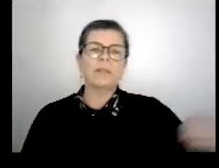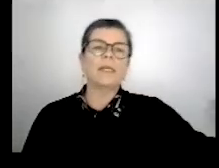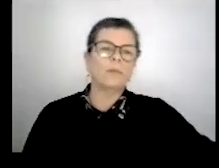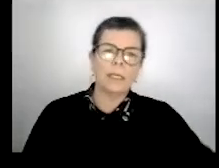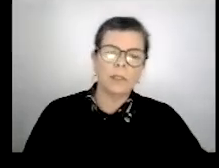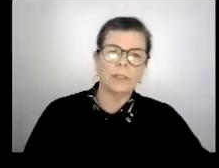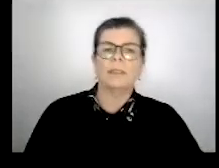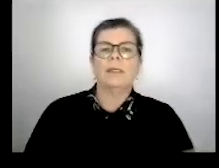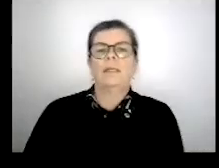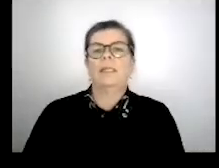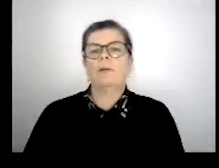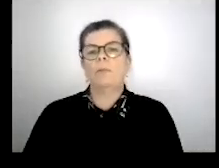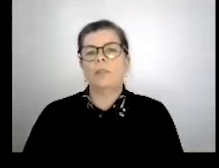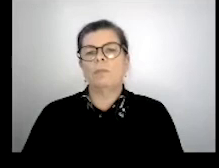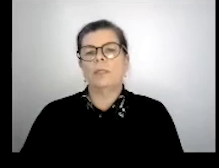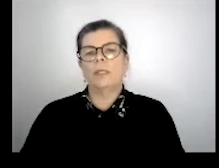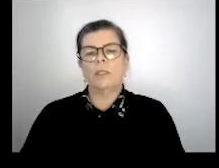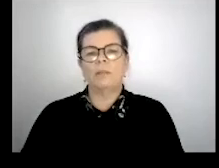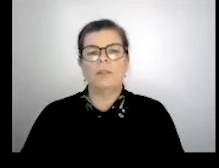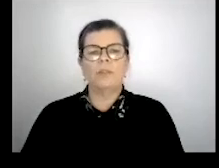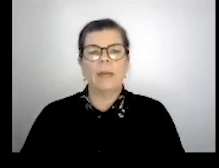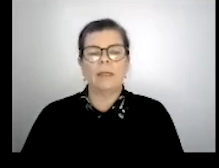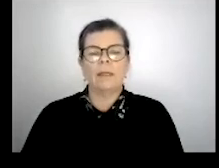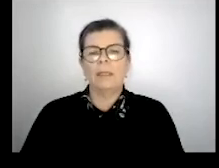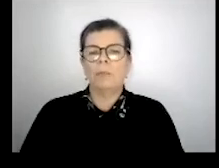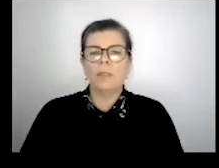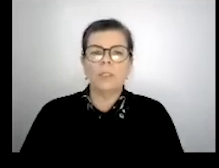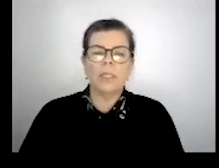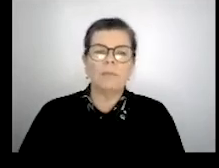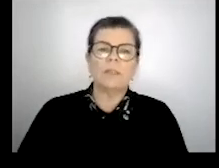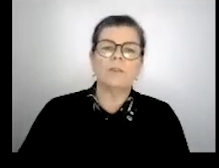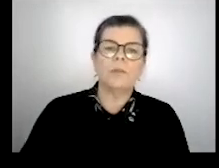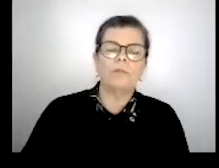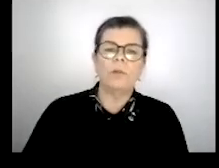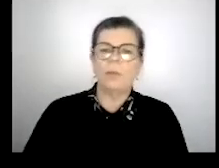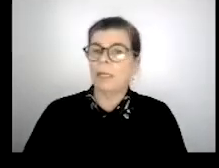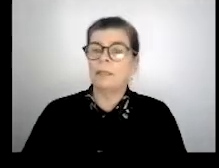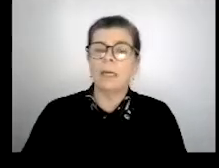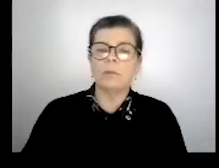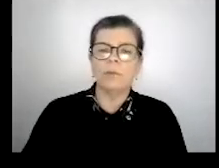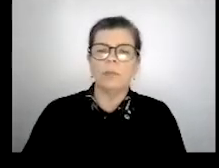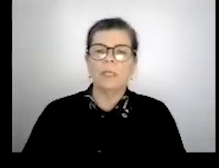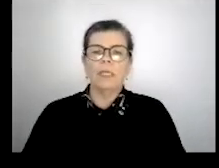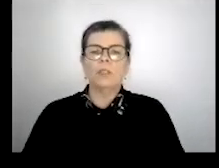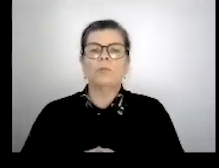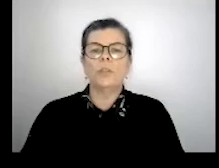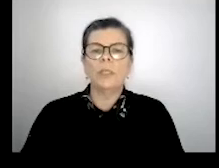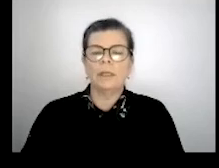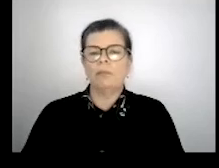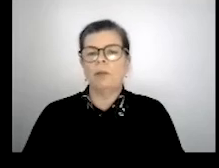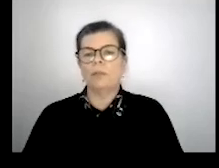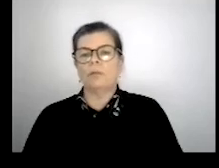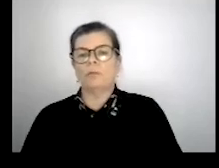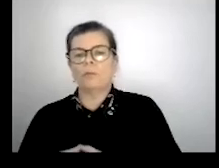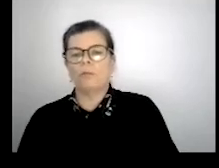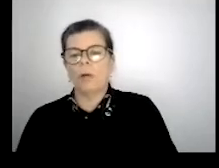acabaram fazendo o raio-x. Então, realmente é importante esse feedback. E depois a gente tem que assistir o filme, analisar o filme, discutir